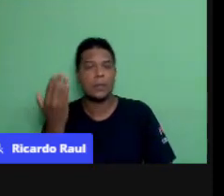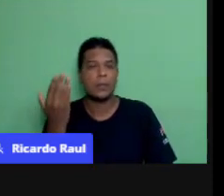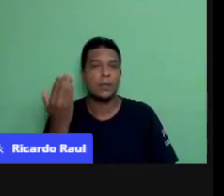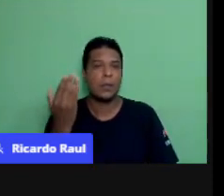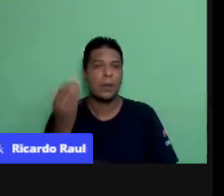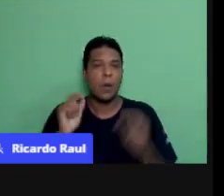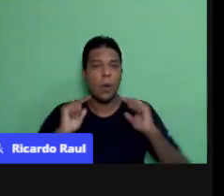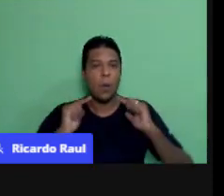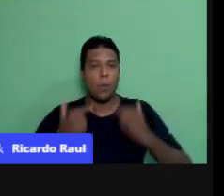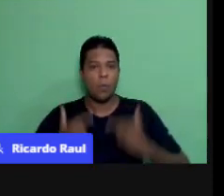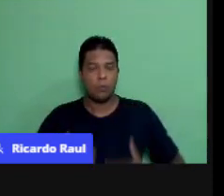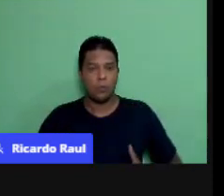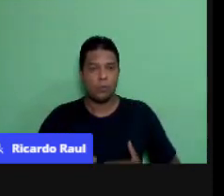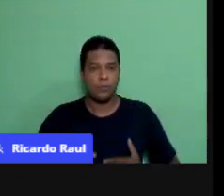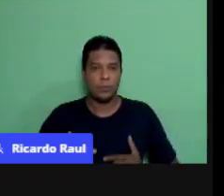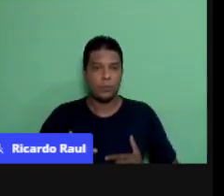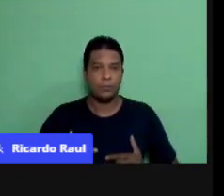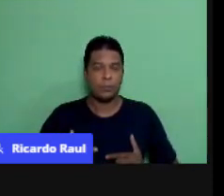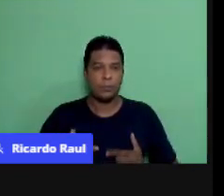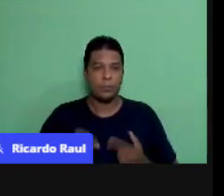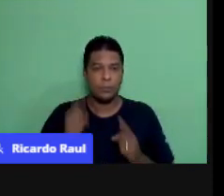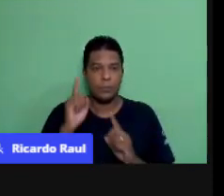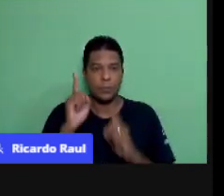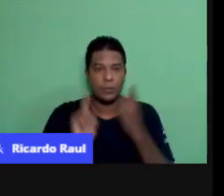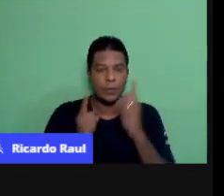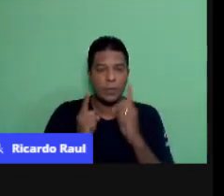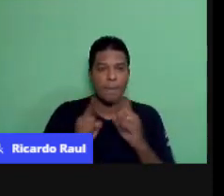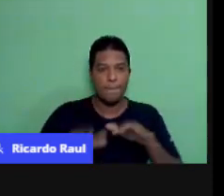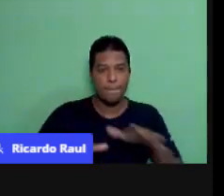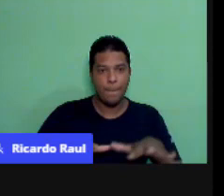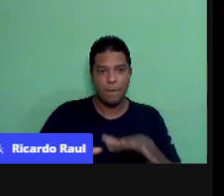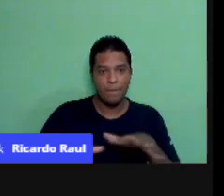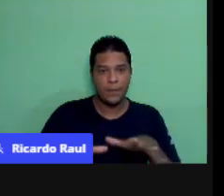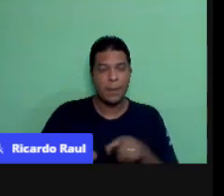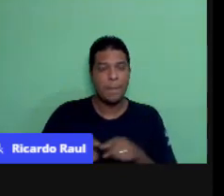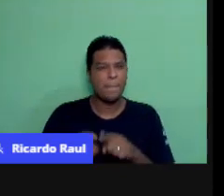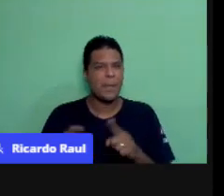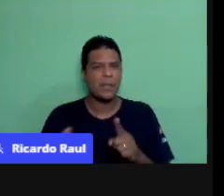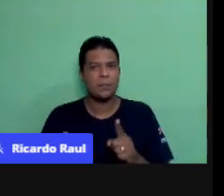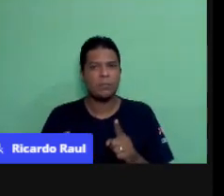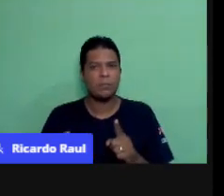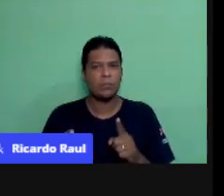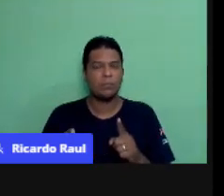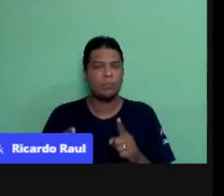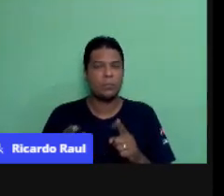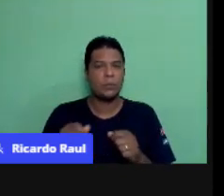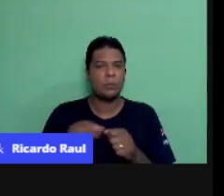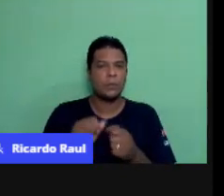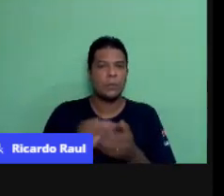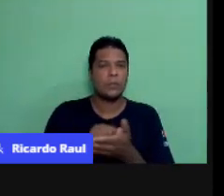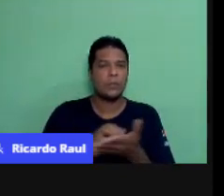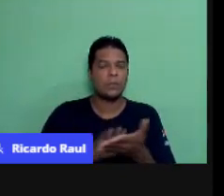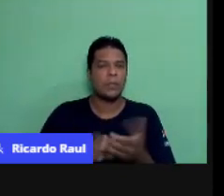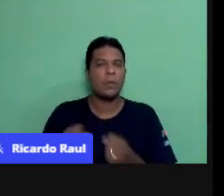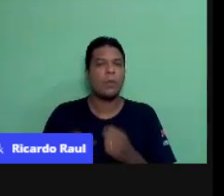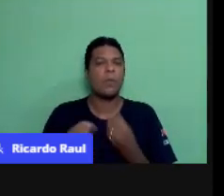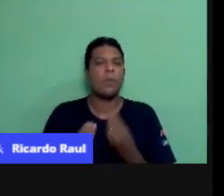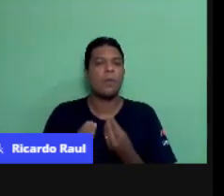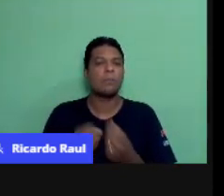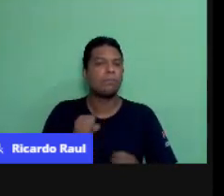corpo, gesto e movimento. Ah, mas eu não trabalhei ainda agilidade com as minhas crianças. Como que eu vou